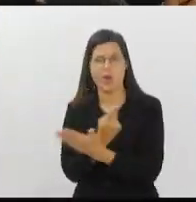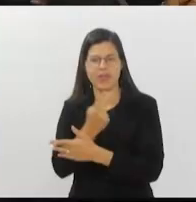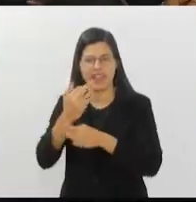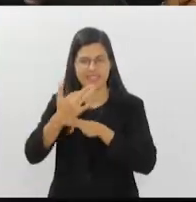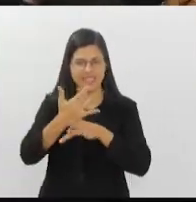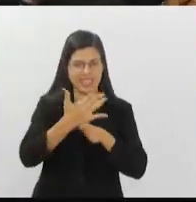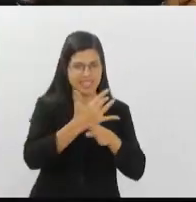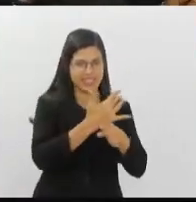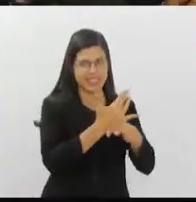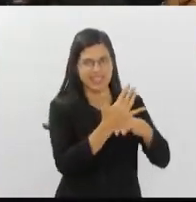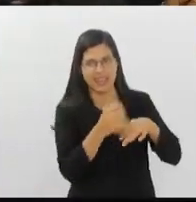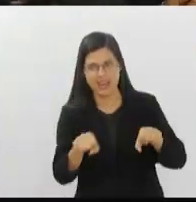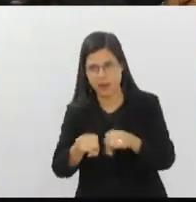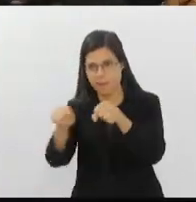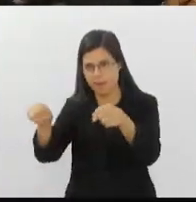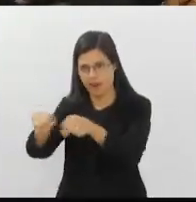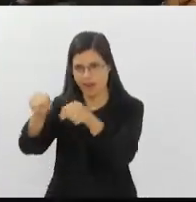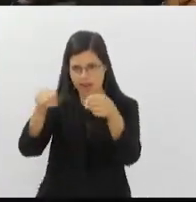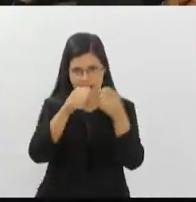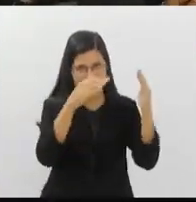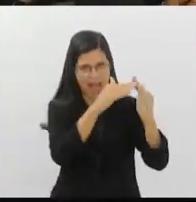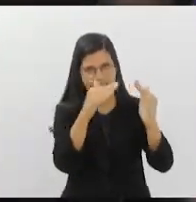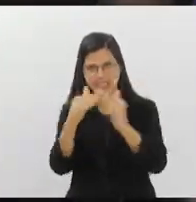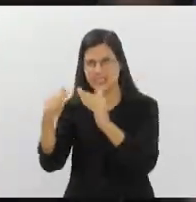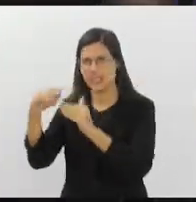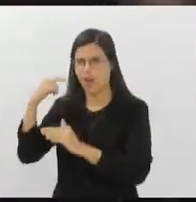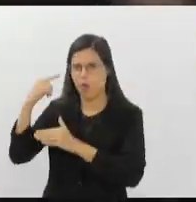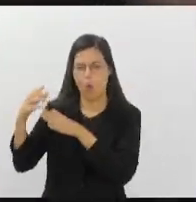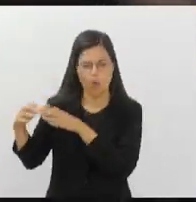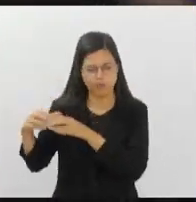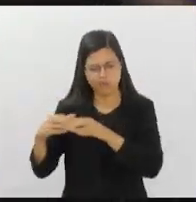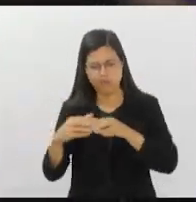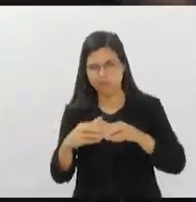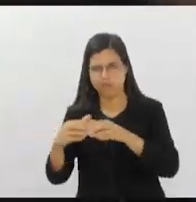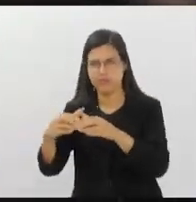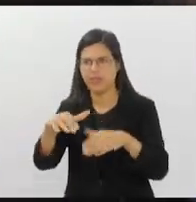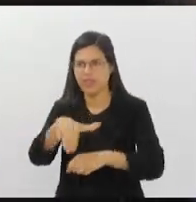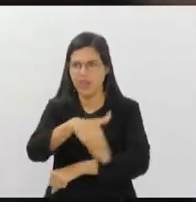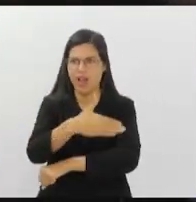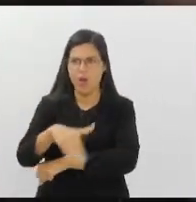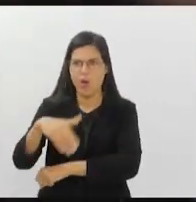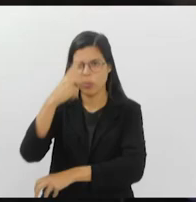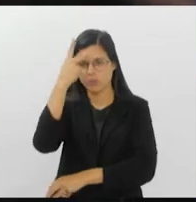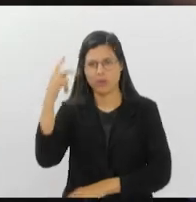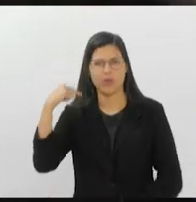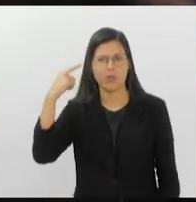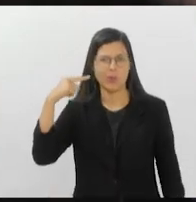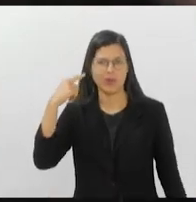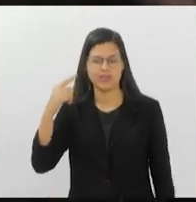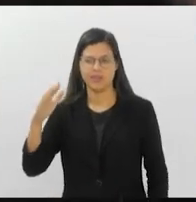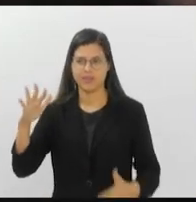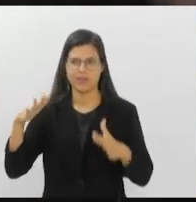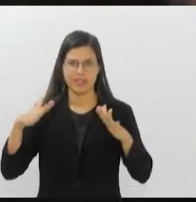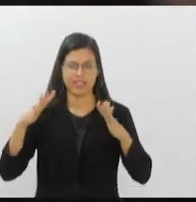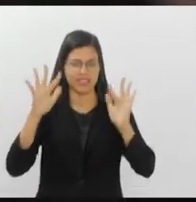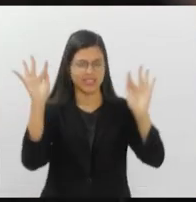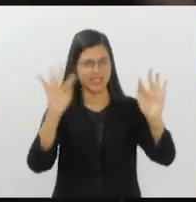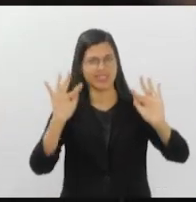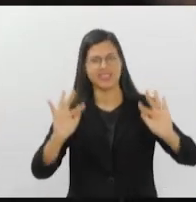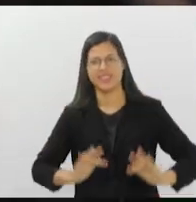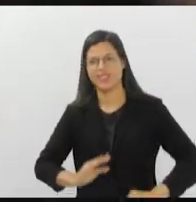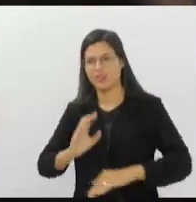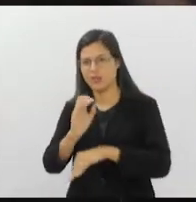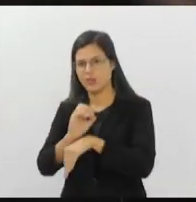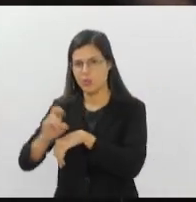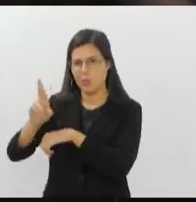cidade. Quebrar as grades e a loucura tá na rua. O povo endoida de felicidade. Doutor,